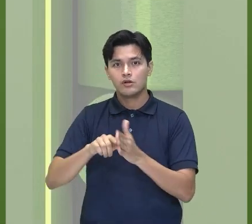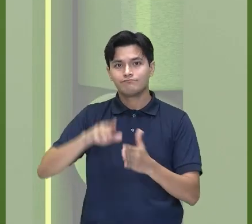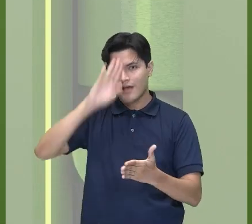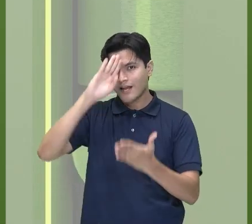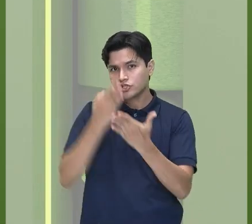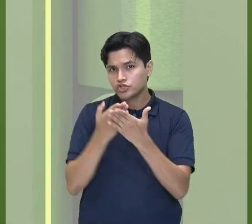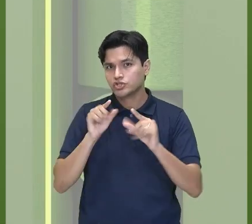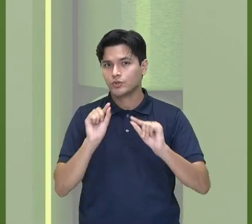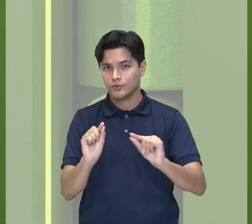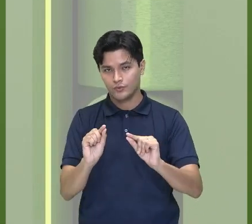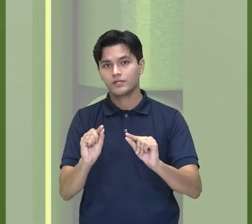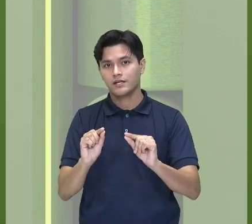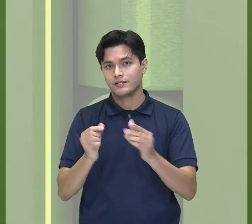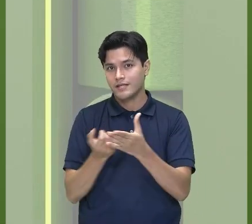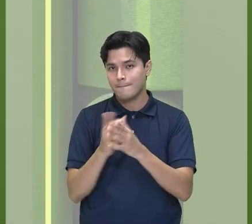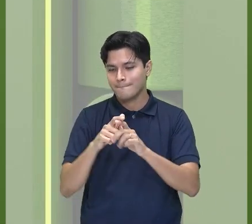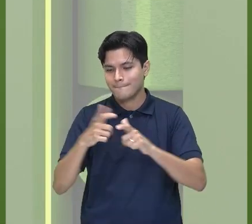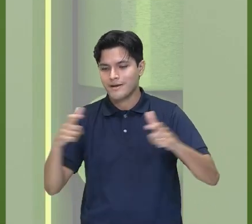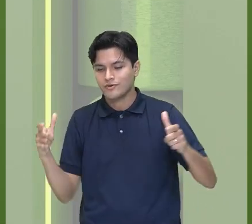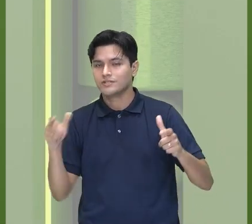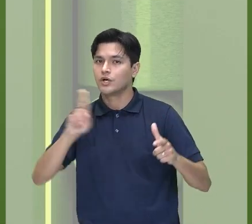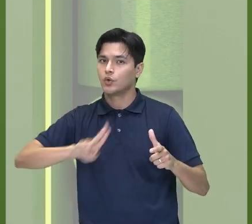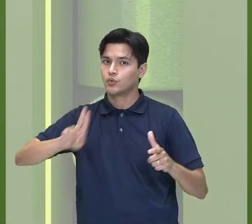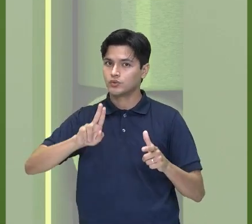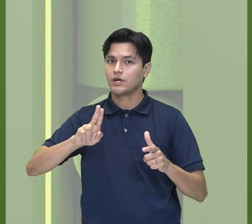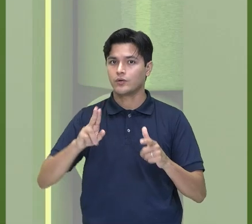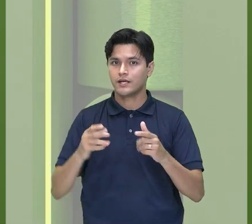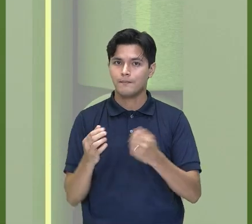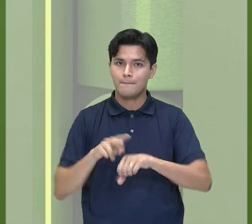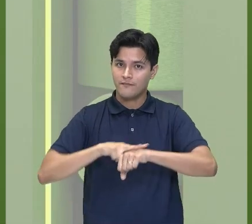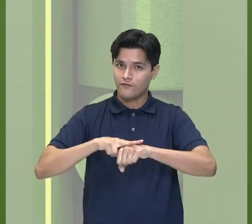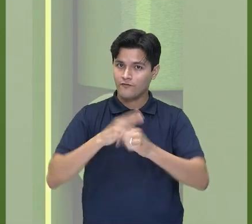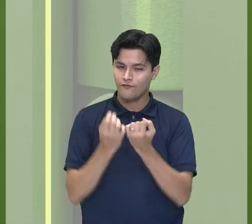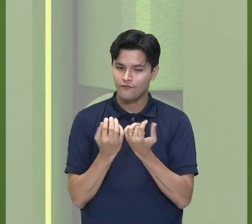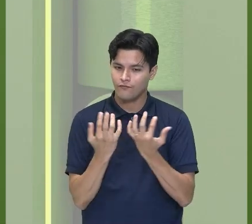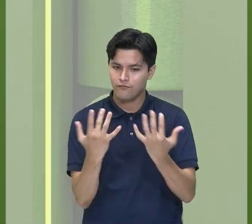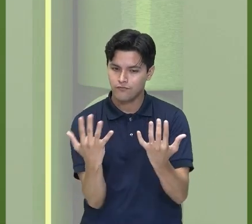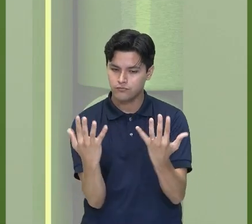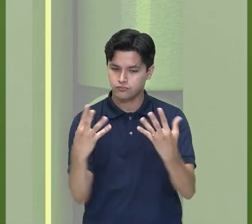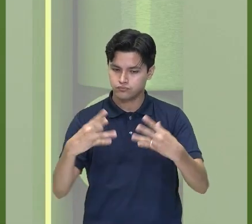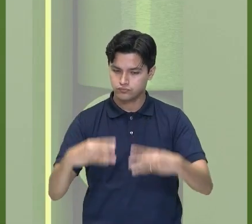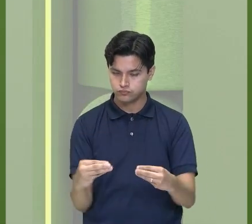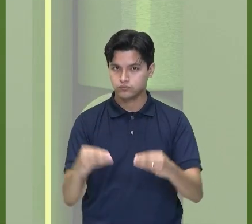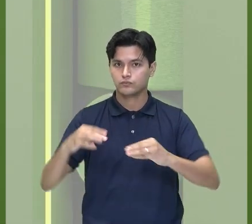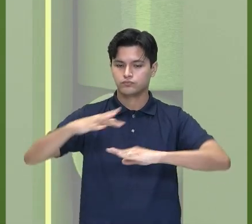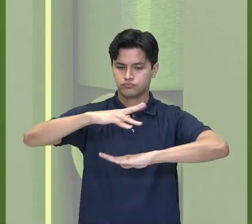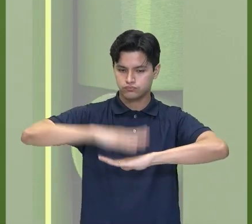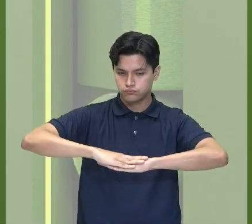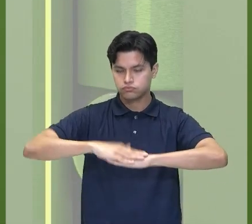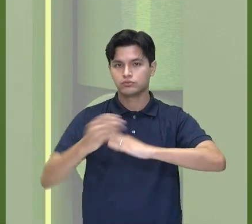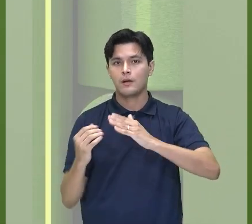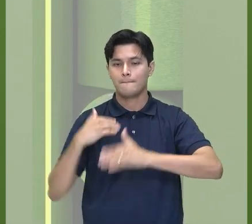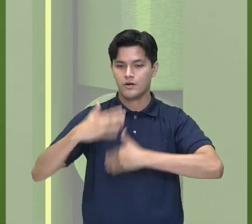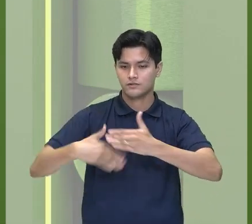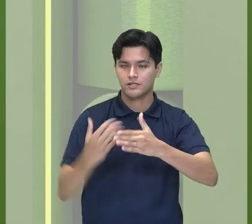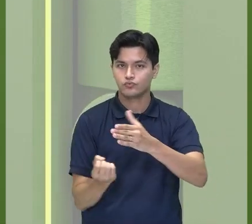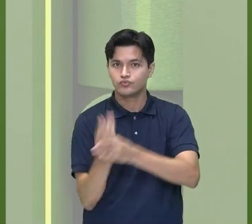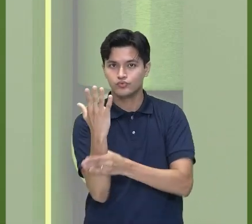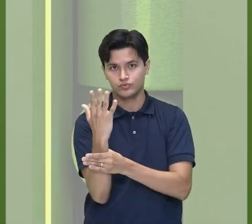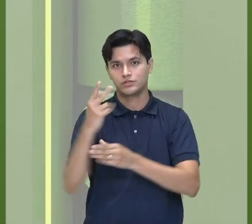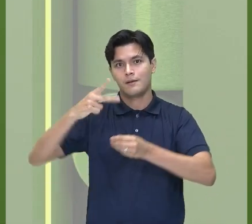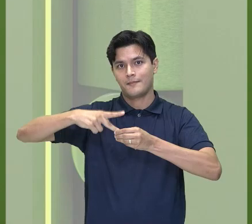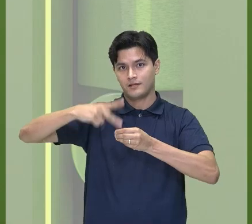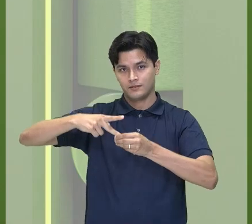né, que ao se decomporem deram origem então ao petróleo, tá? Então apenas aí uma curiosidade para a gente. Para